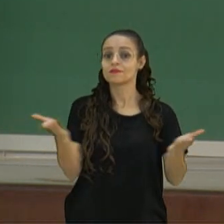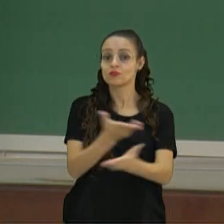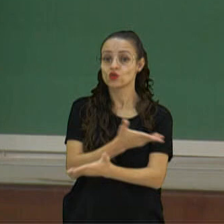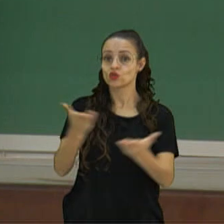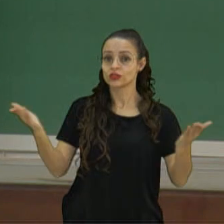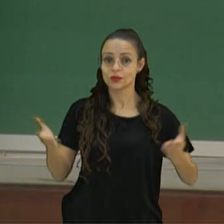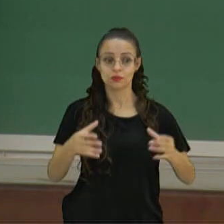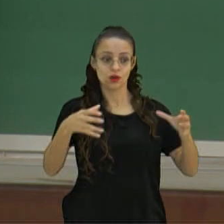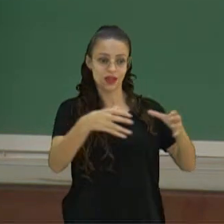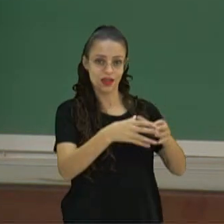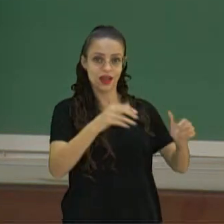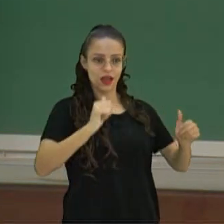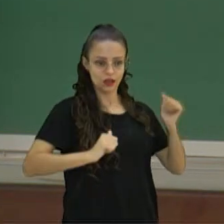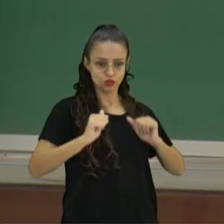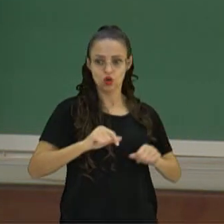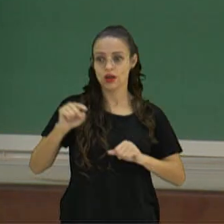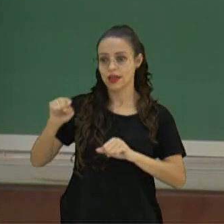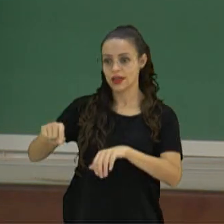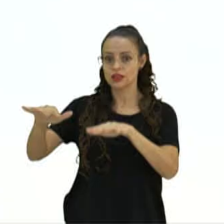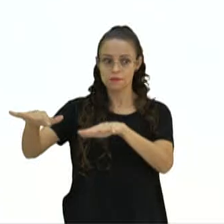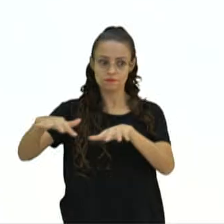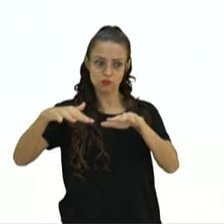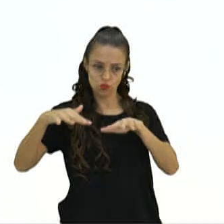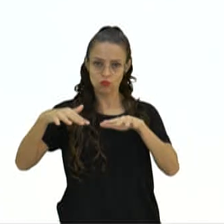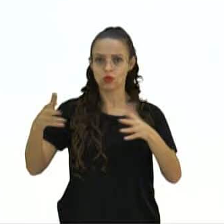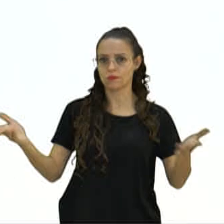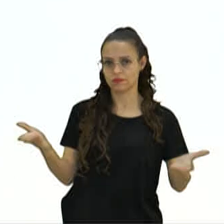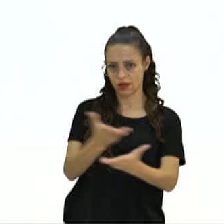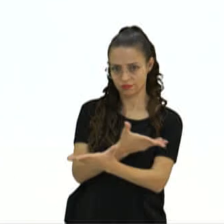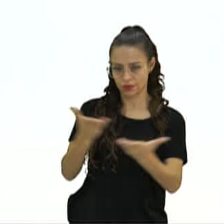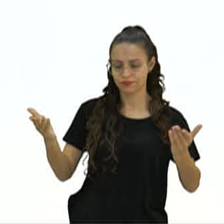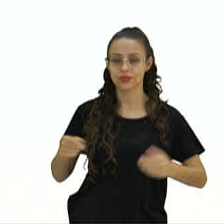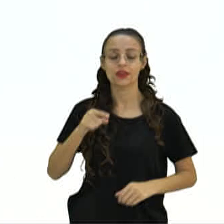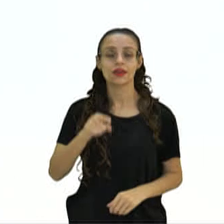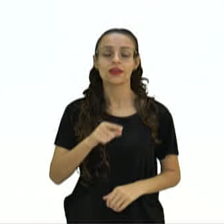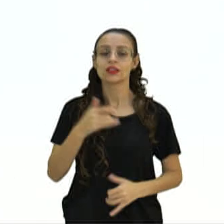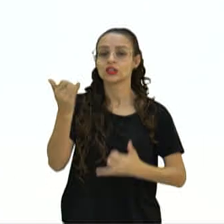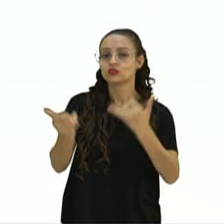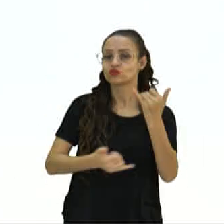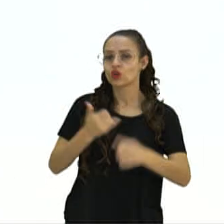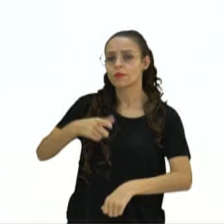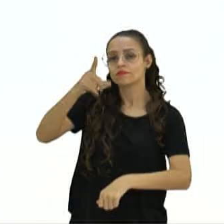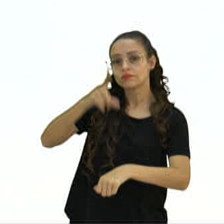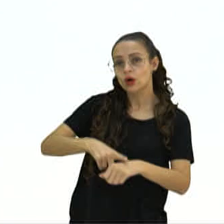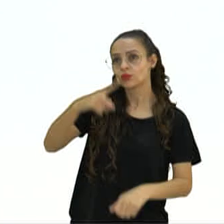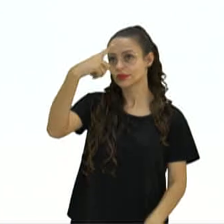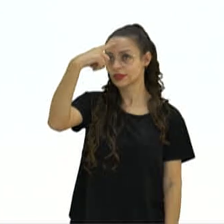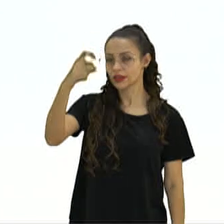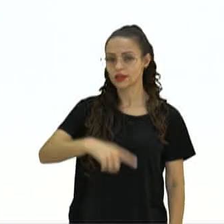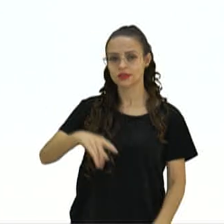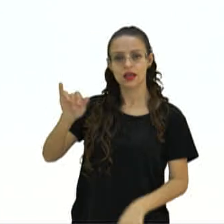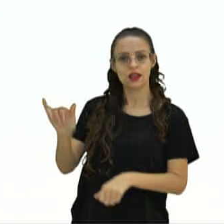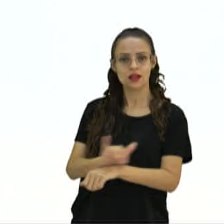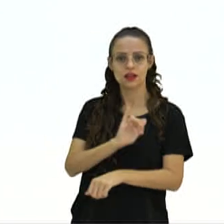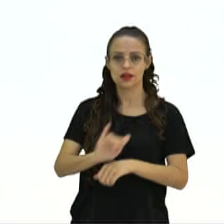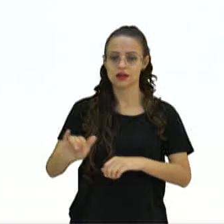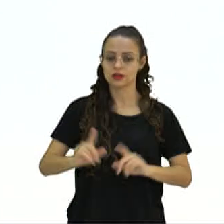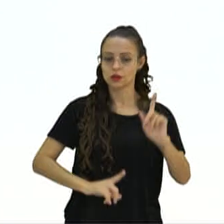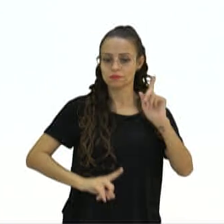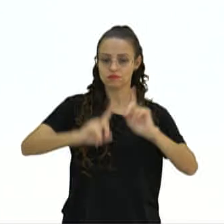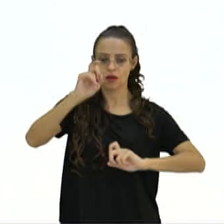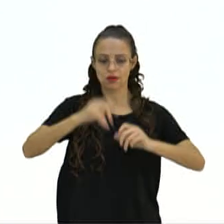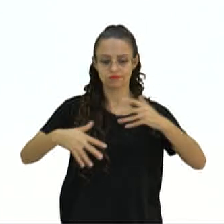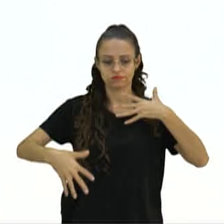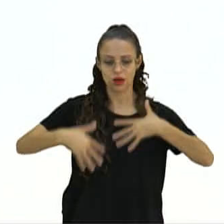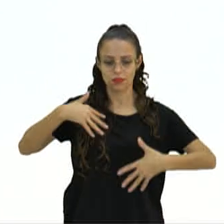de público. O jogo de improviso nos traz o foco de quem joga na criação, da expressão corporal também e